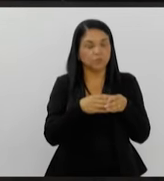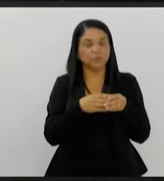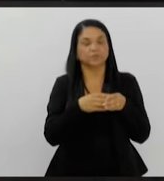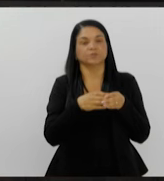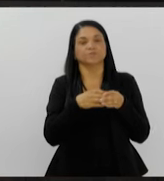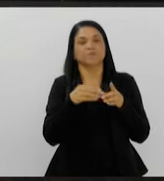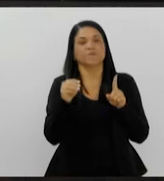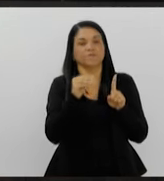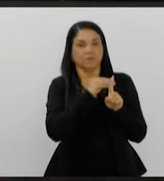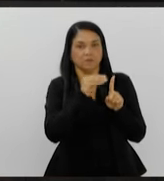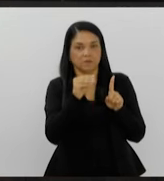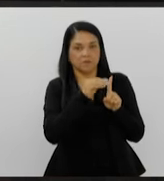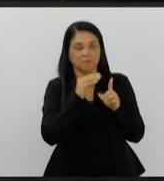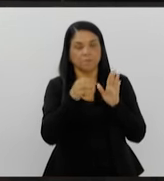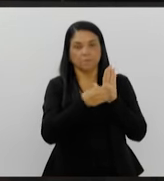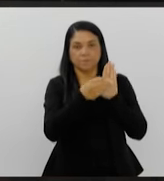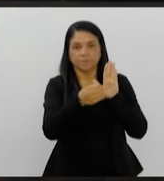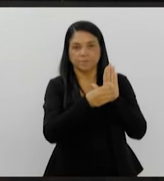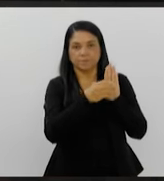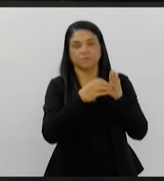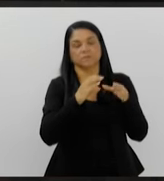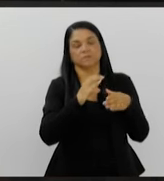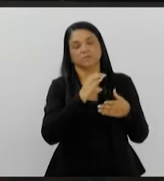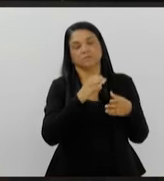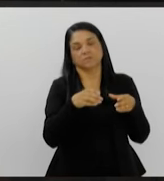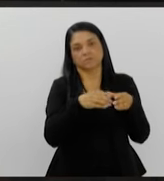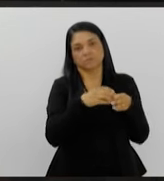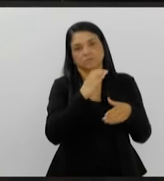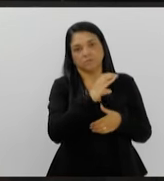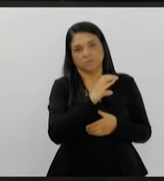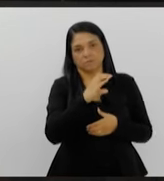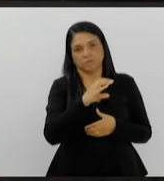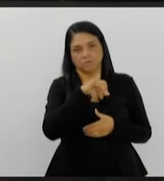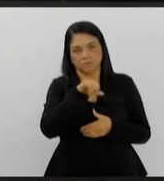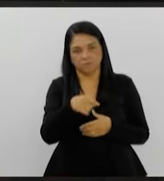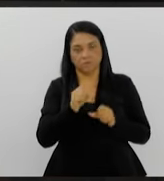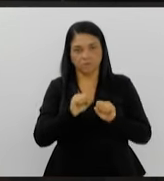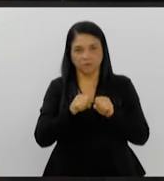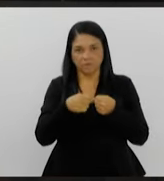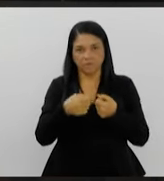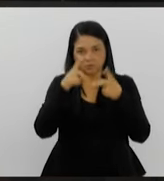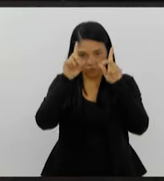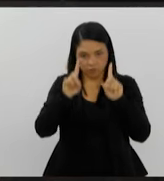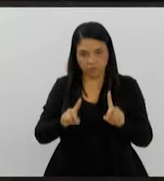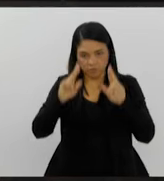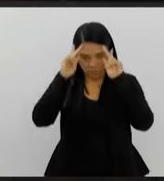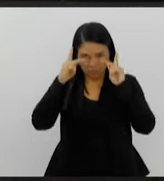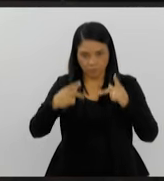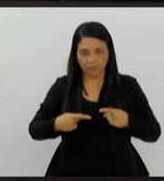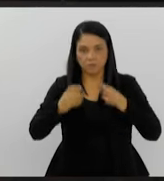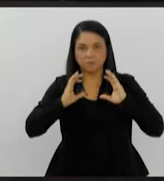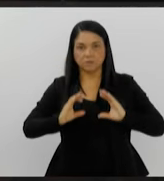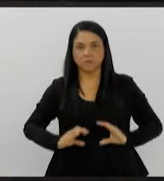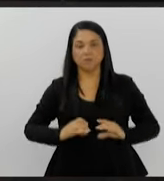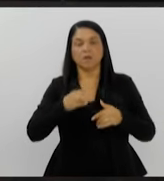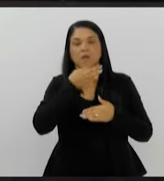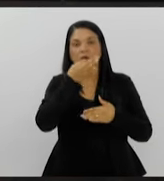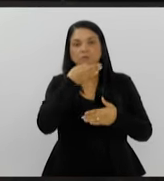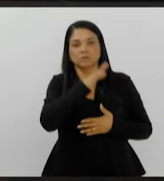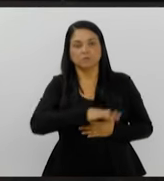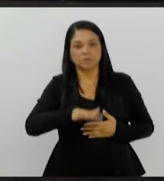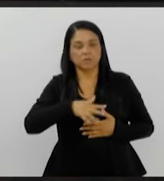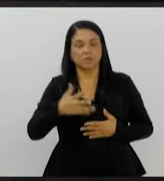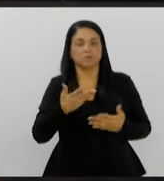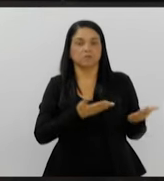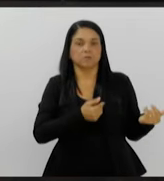pendendo de pareceres das comissões Constituição e justiça defesa dos Direitos Humanos cidadania assuntos da criança adolescente